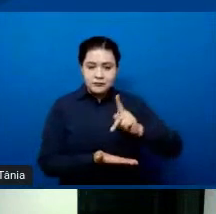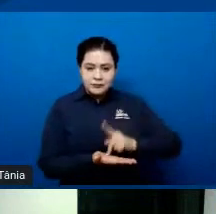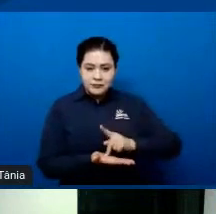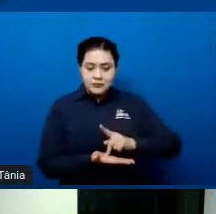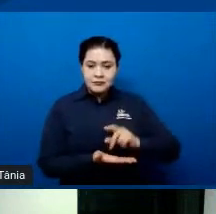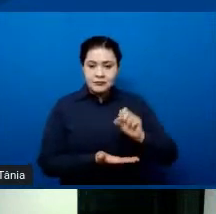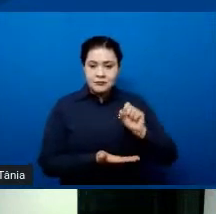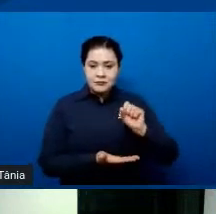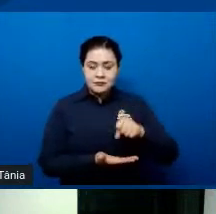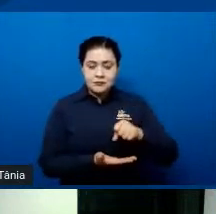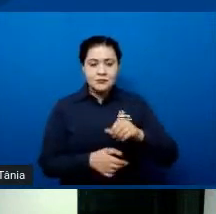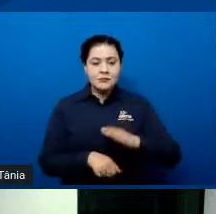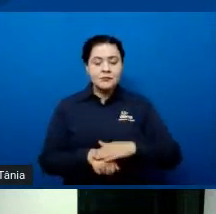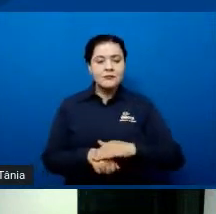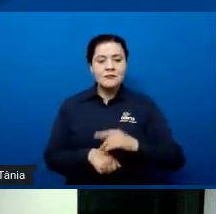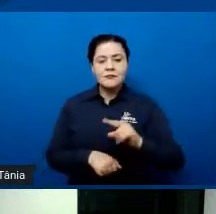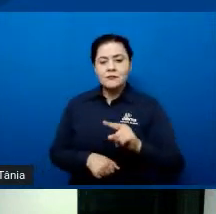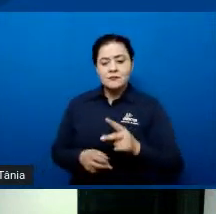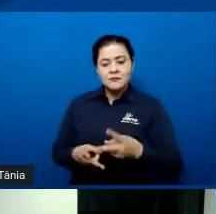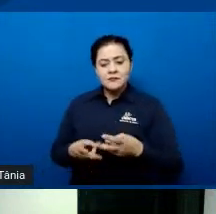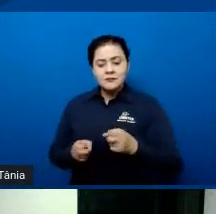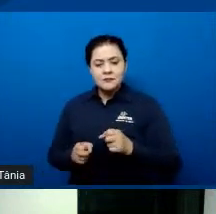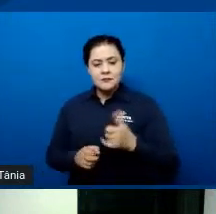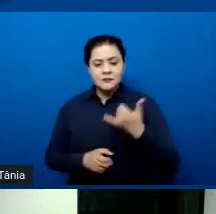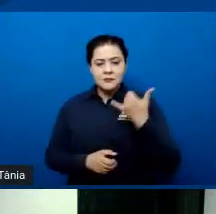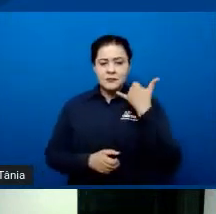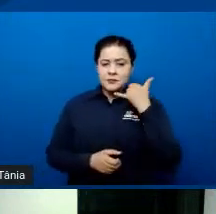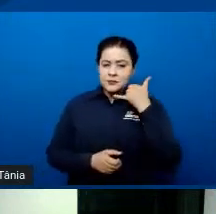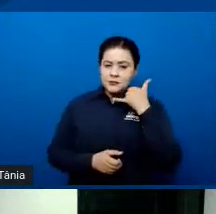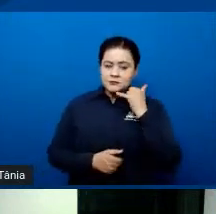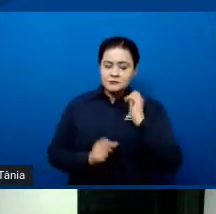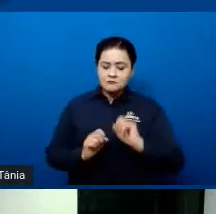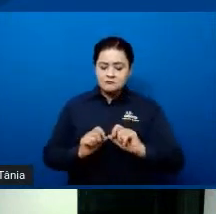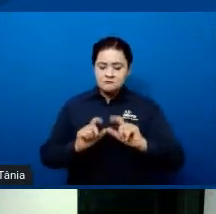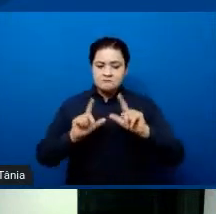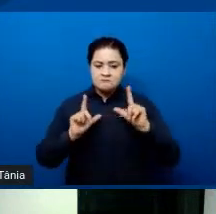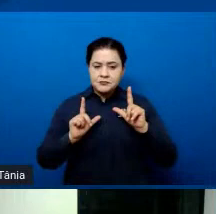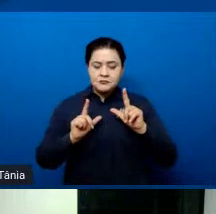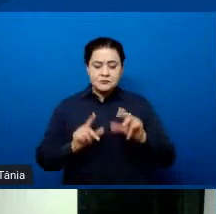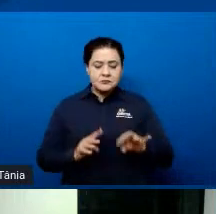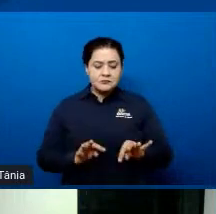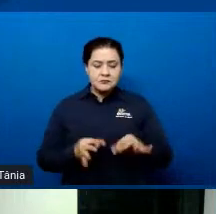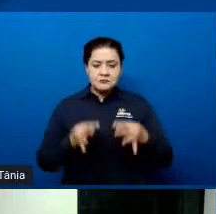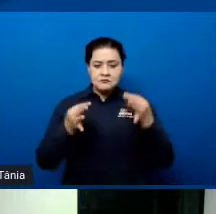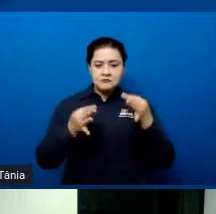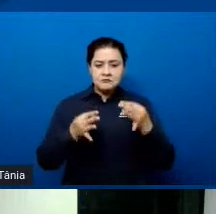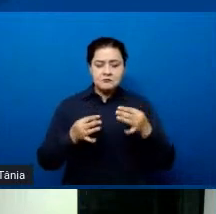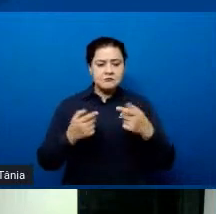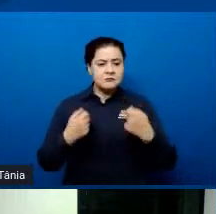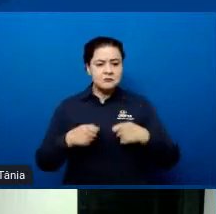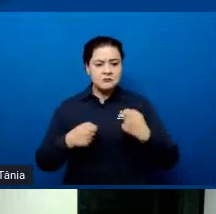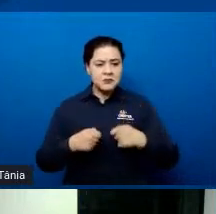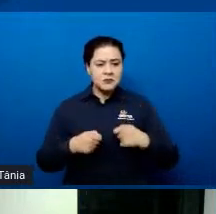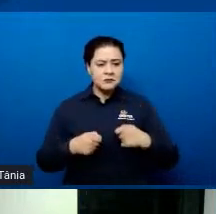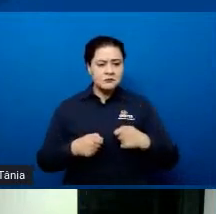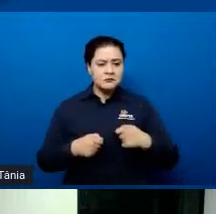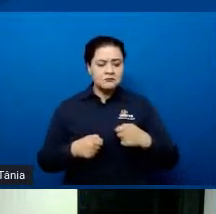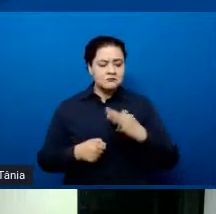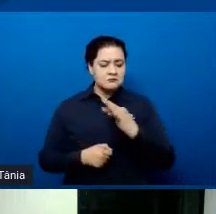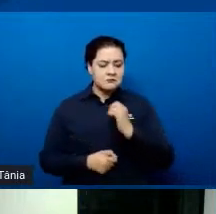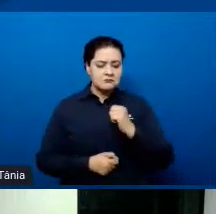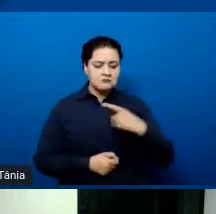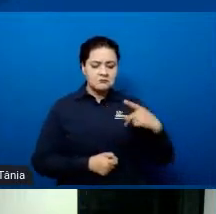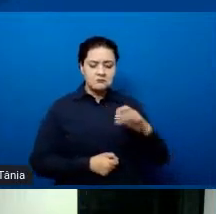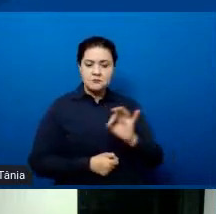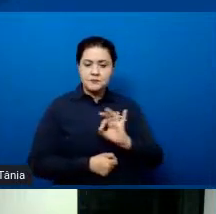tá? E vocês vão ver que pela tela do celular, um celular não de tecnologia, então não é necessário um iPhone, um Samsung